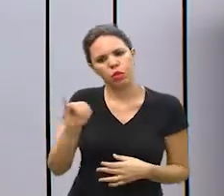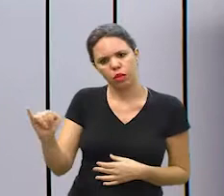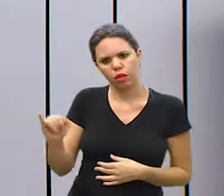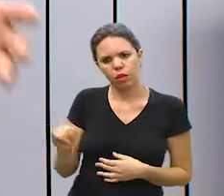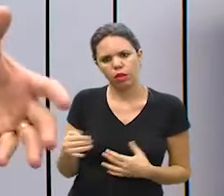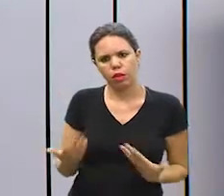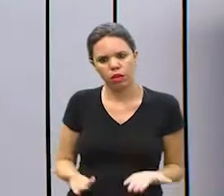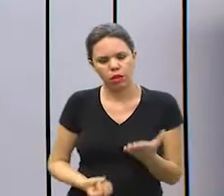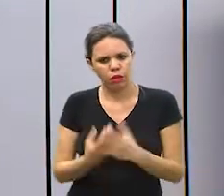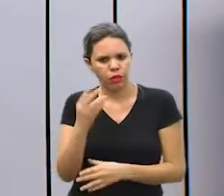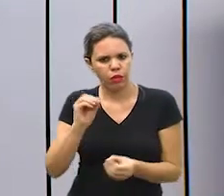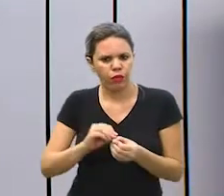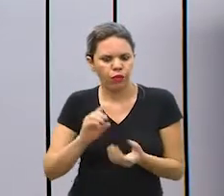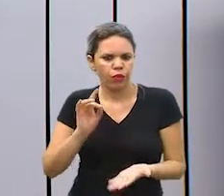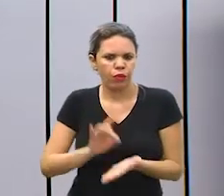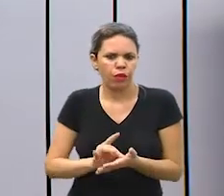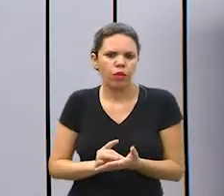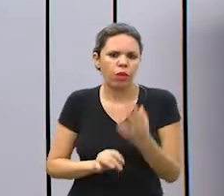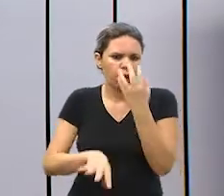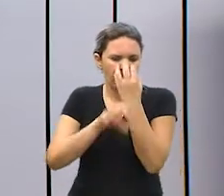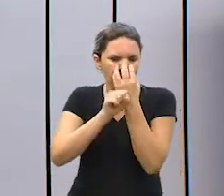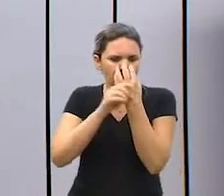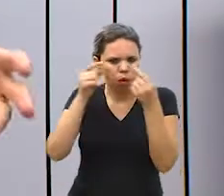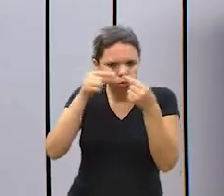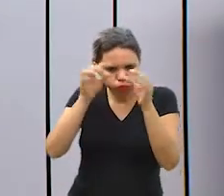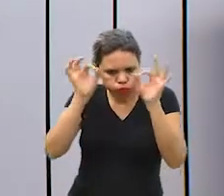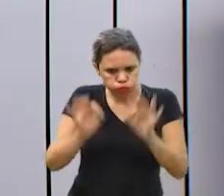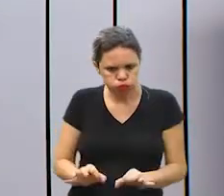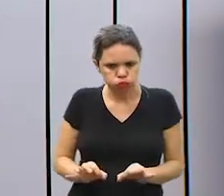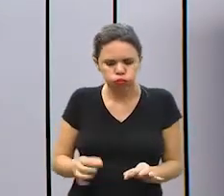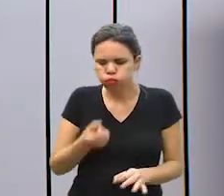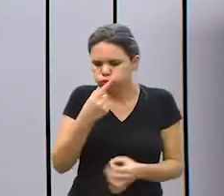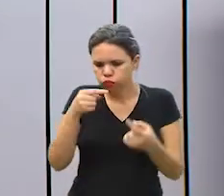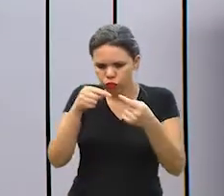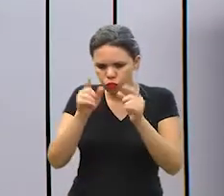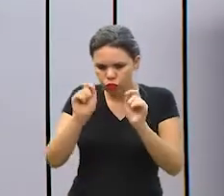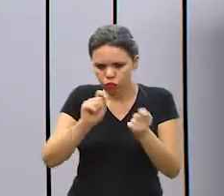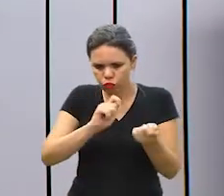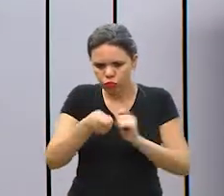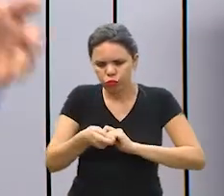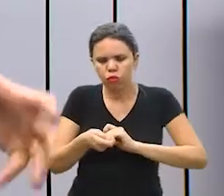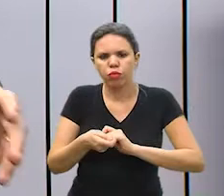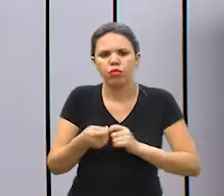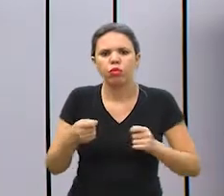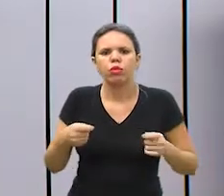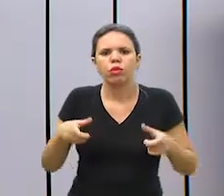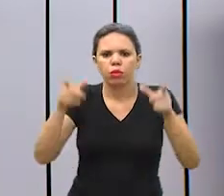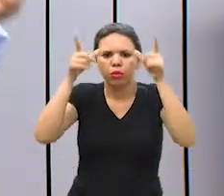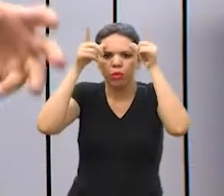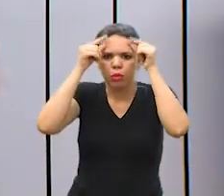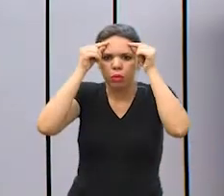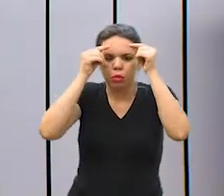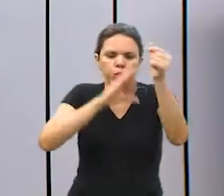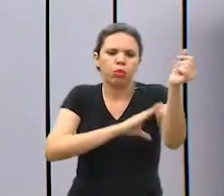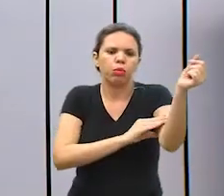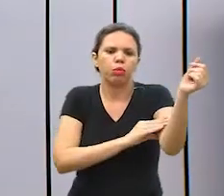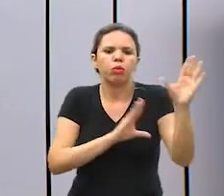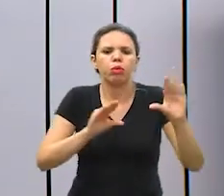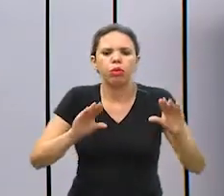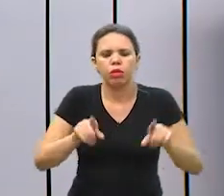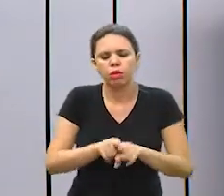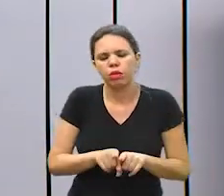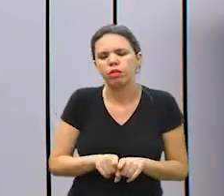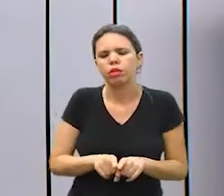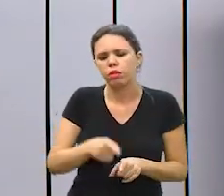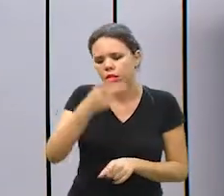UTI, realizando uma intubação correta, com a medicação adequada para relaxamento muscular, enfim, para